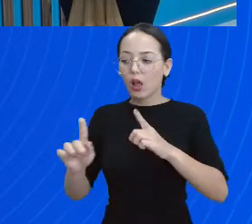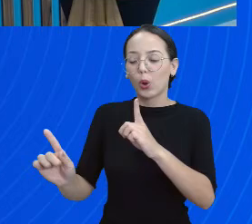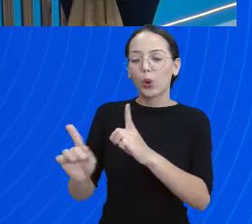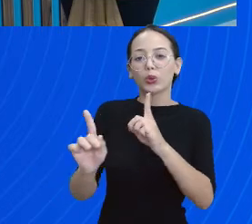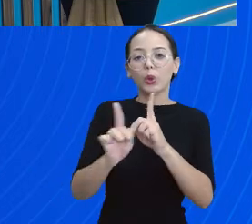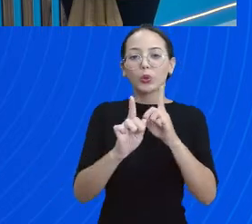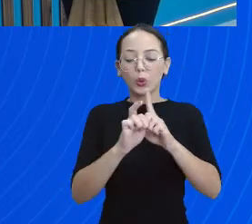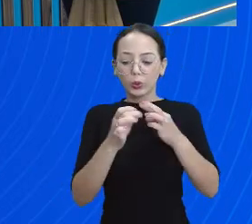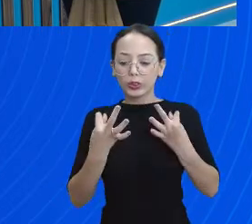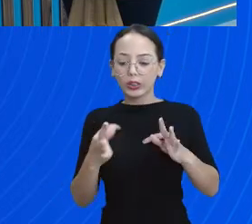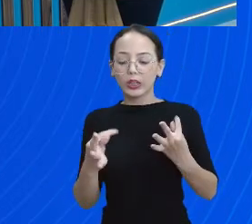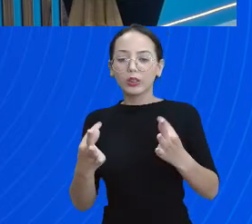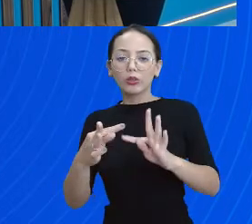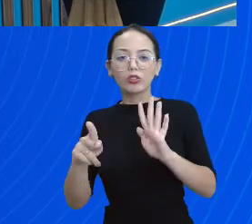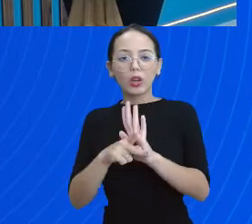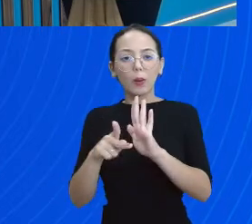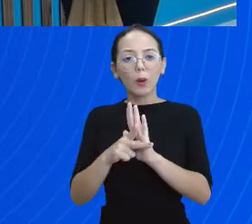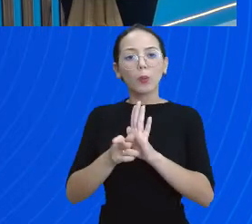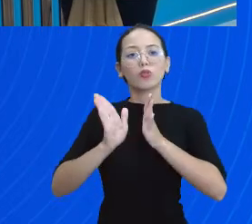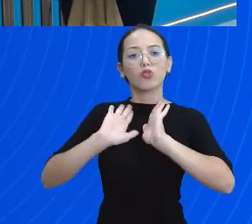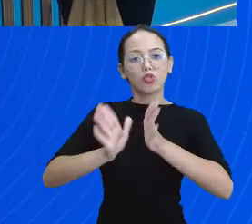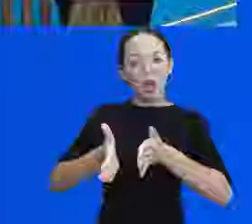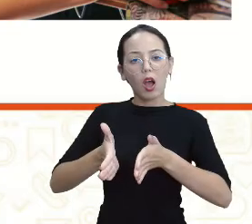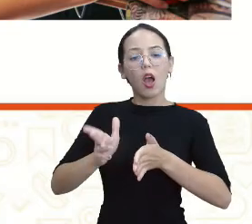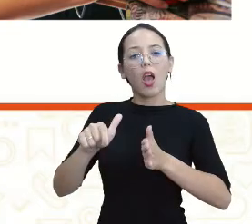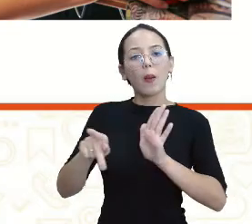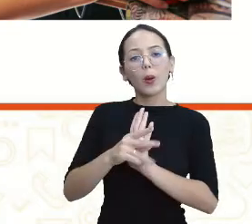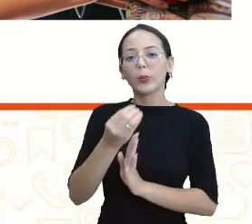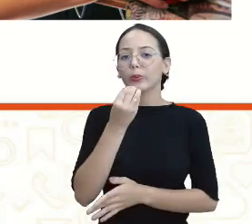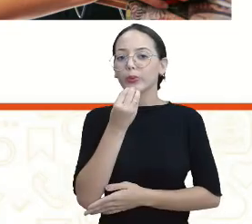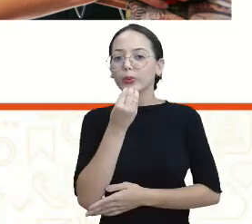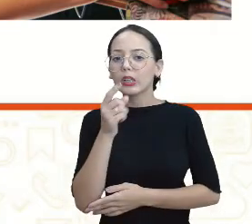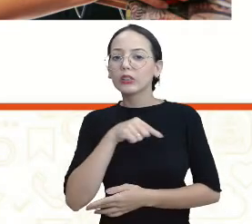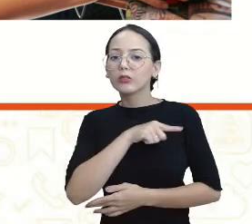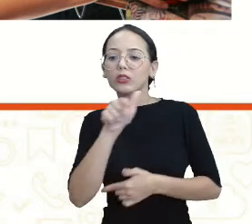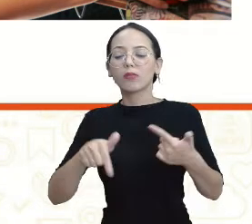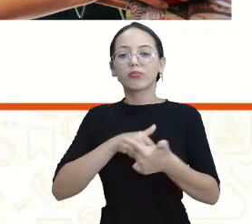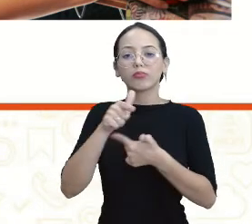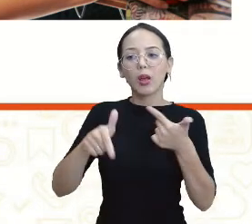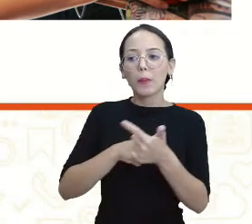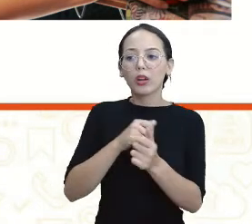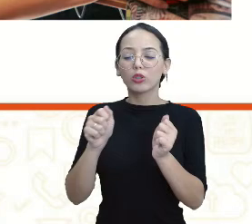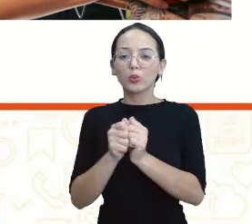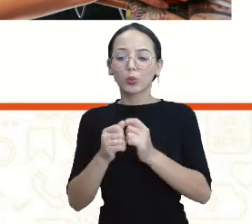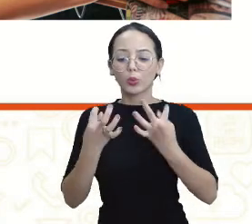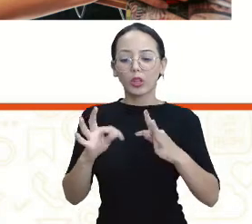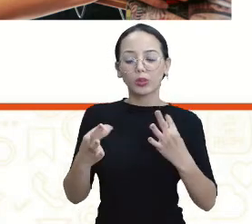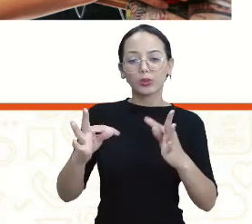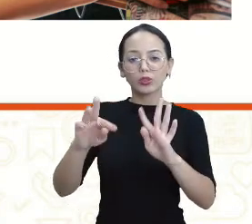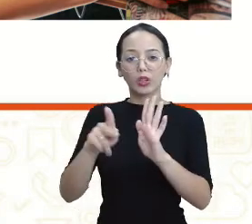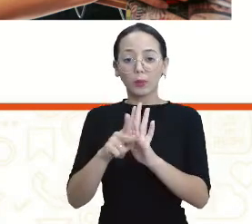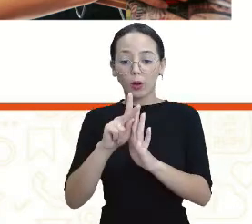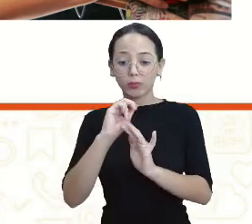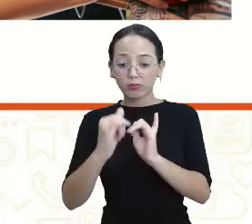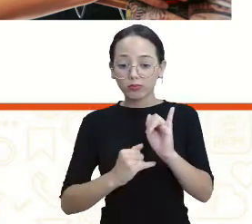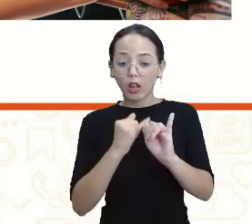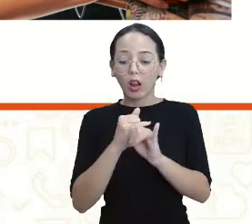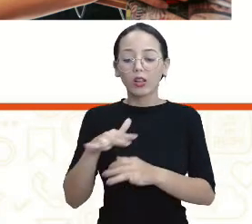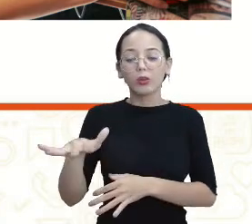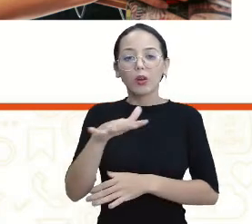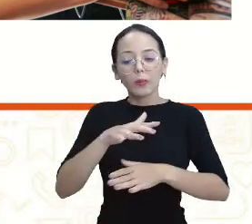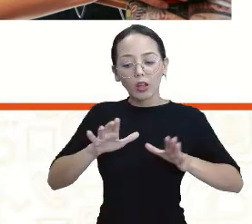as tecnologias estão disponíveis, também é uma oportunidade de você trabalhar com as tecnologias digitais num